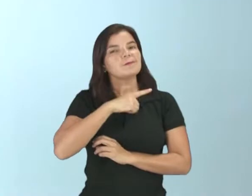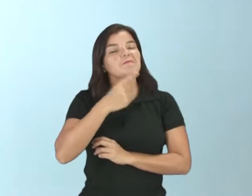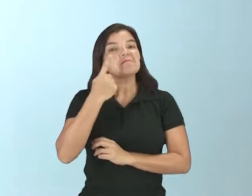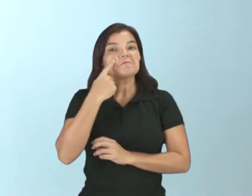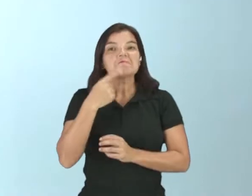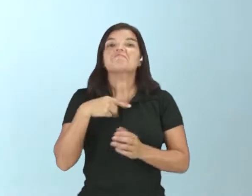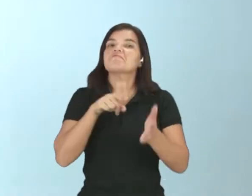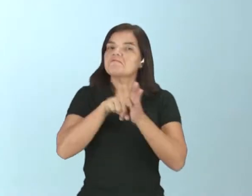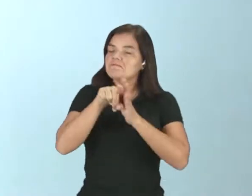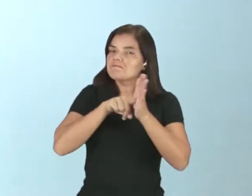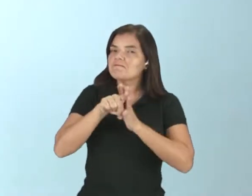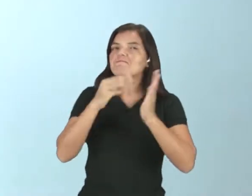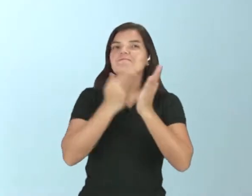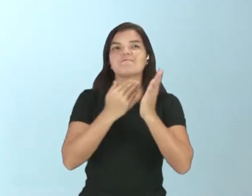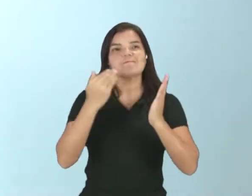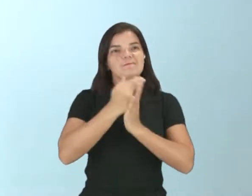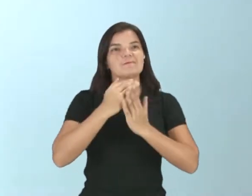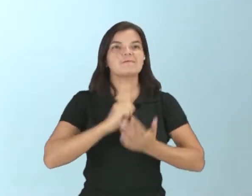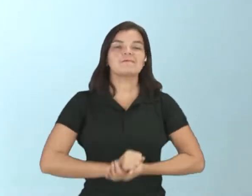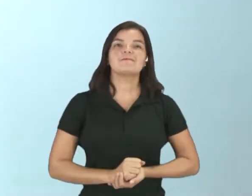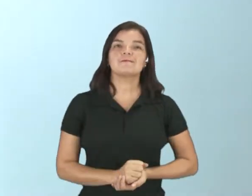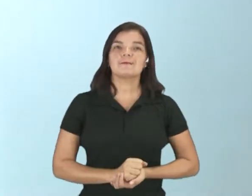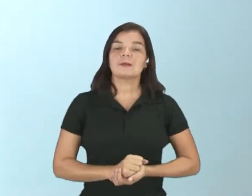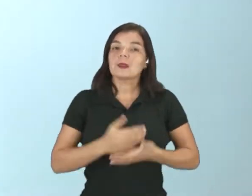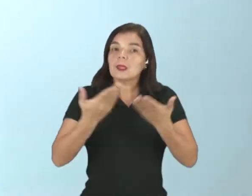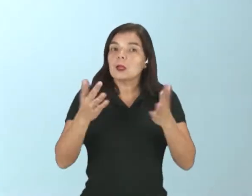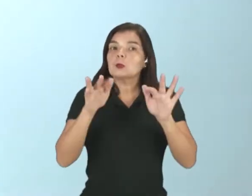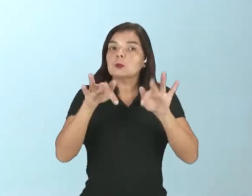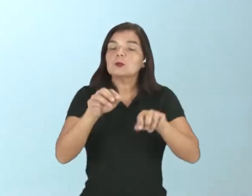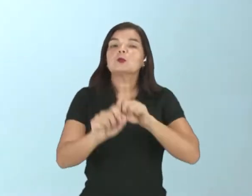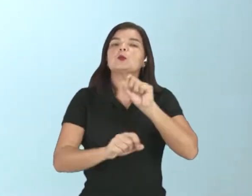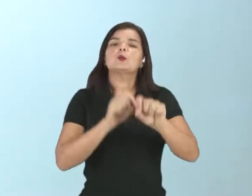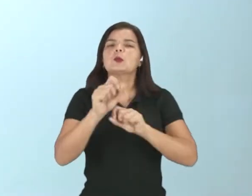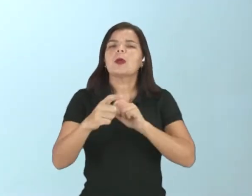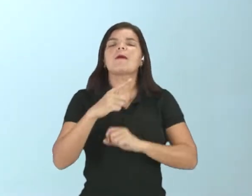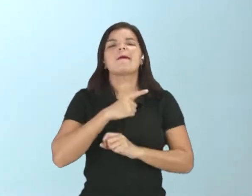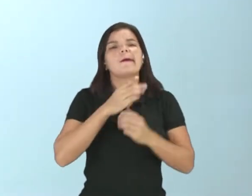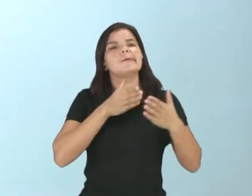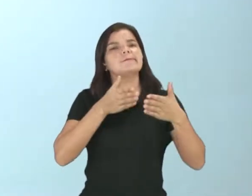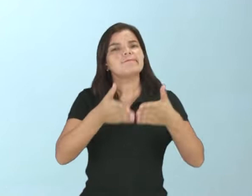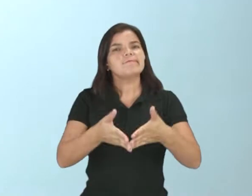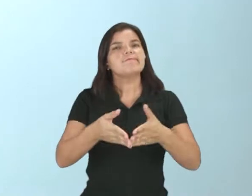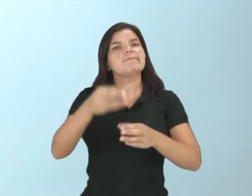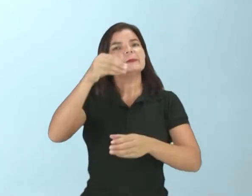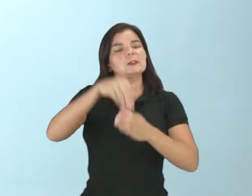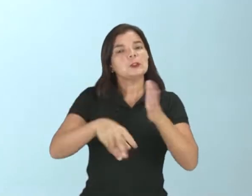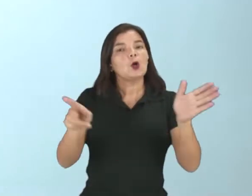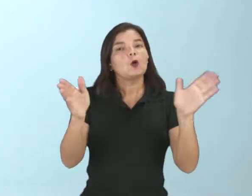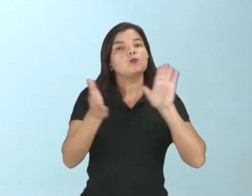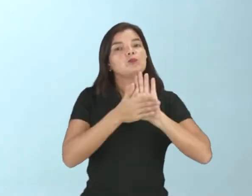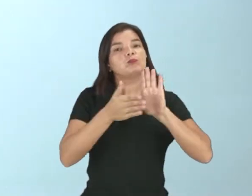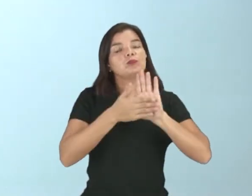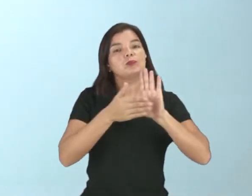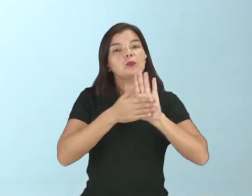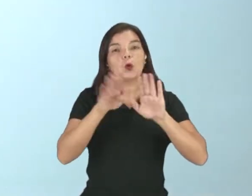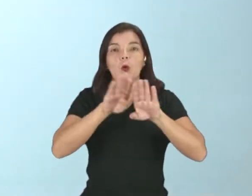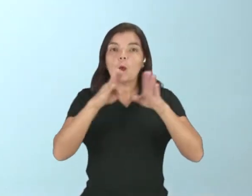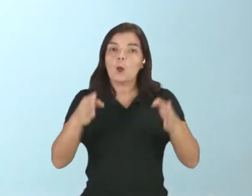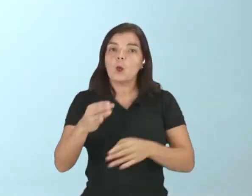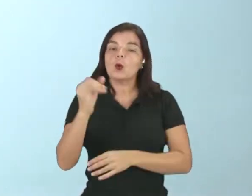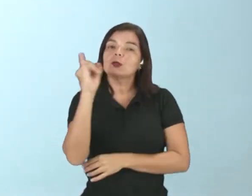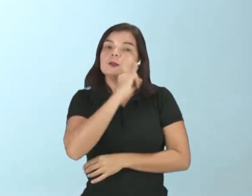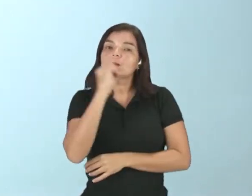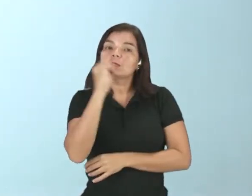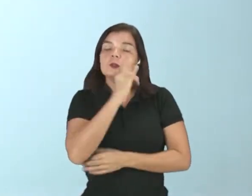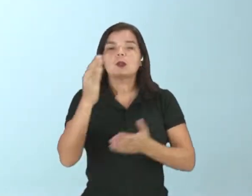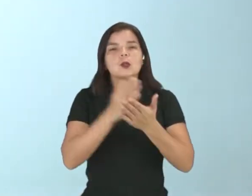podem pesquisar mais sobre isso. E aí, por fim, a gente chega dentro da proposta do palco italiano,